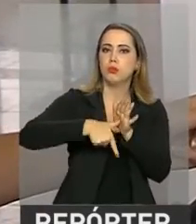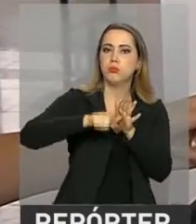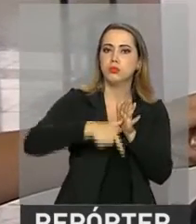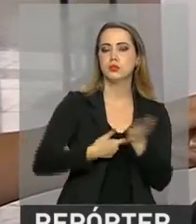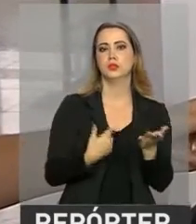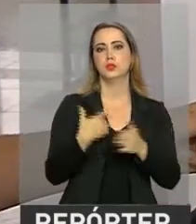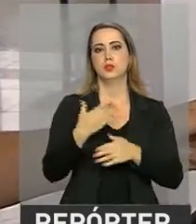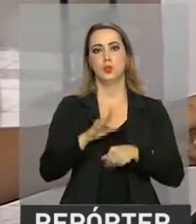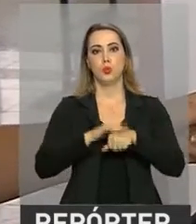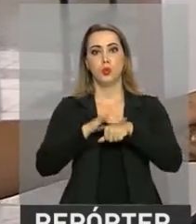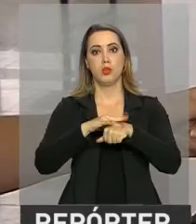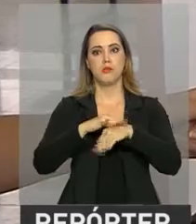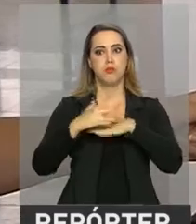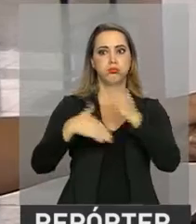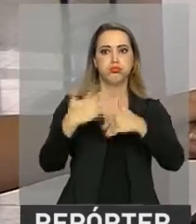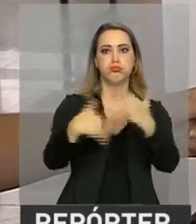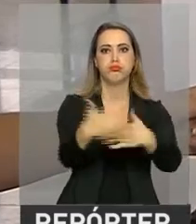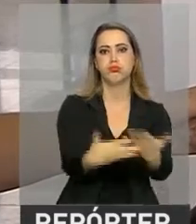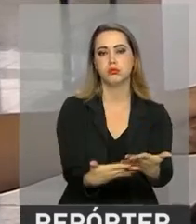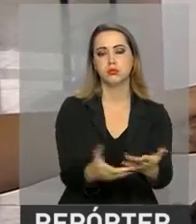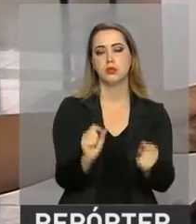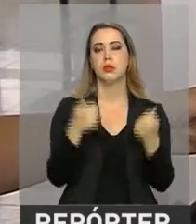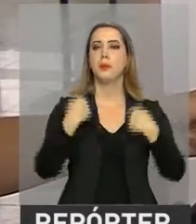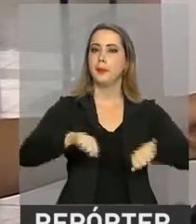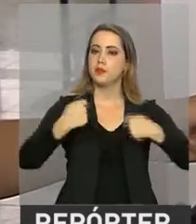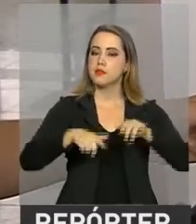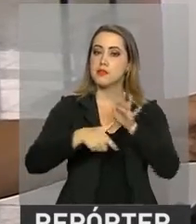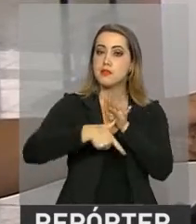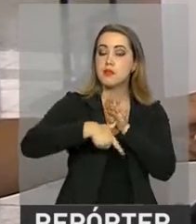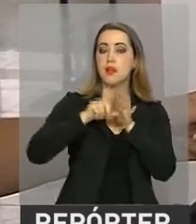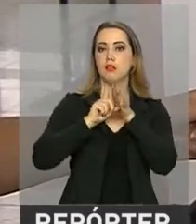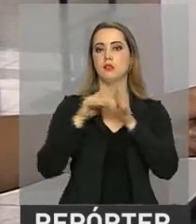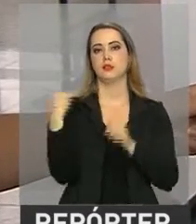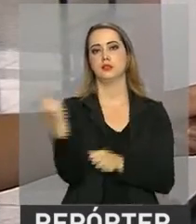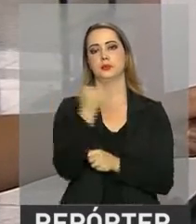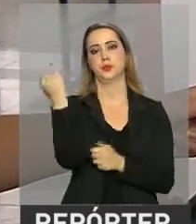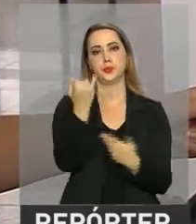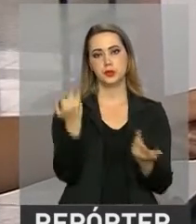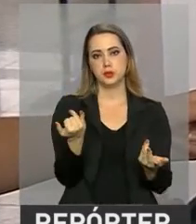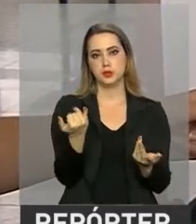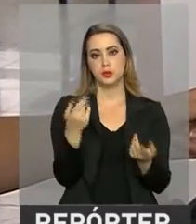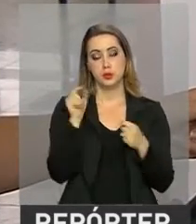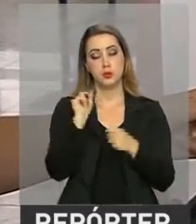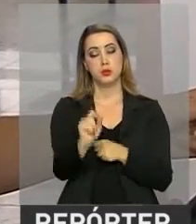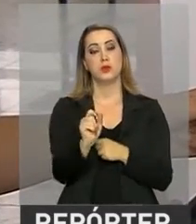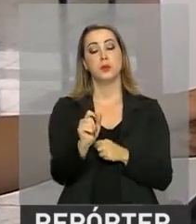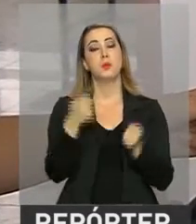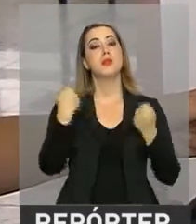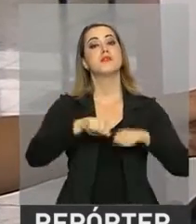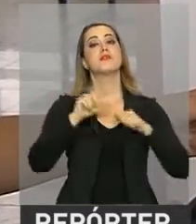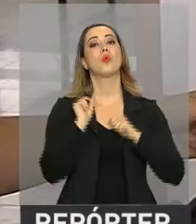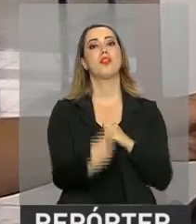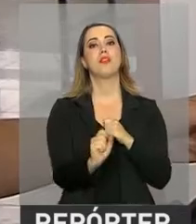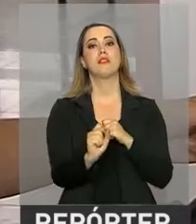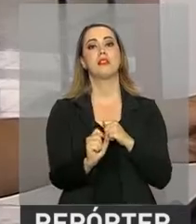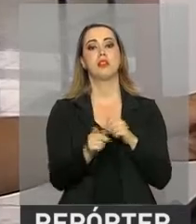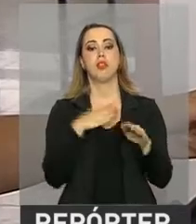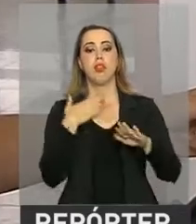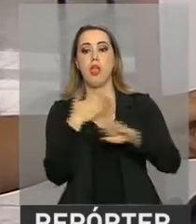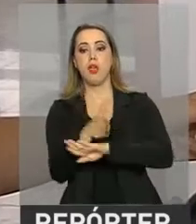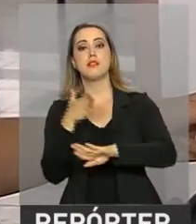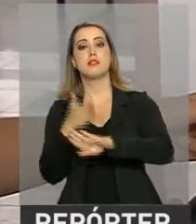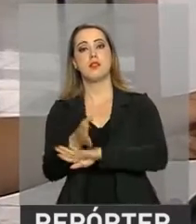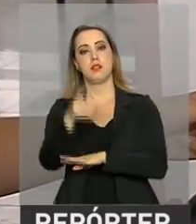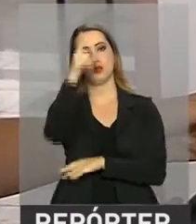avançada ao diagnóstico. Então isso é uma coisa muito importante. Para isso, então, é necessário que haja acesso,